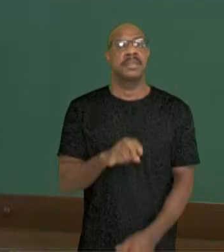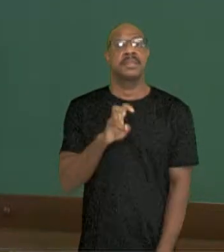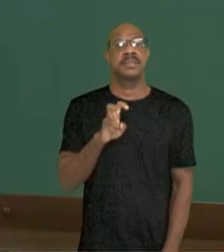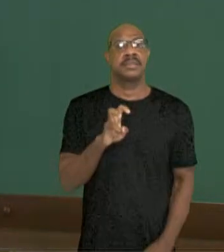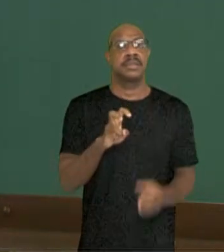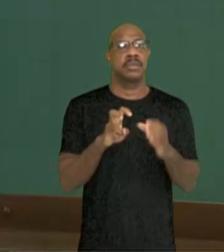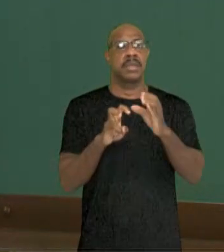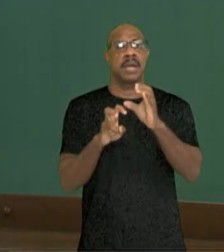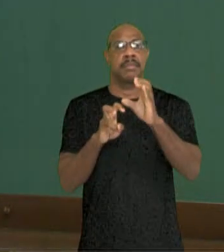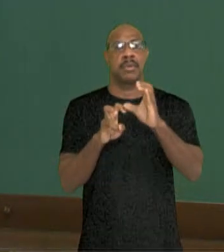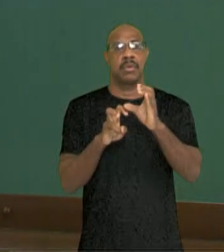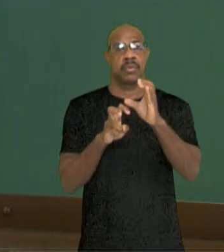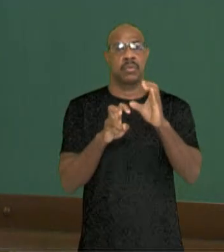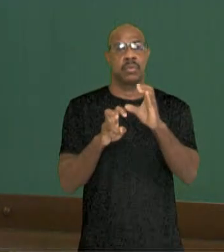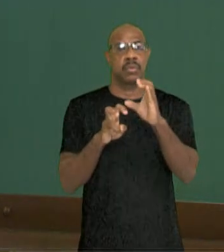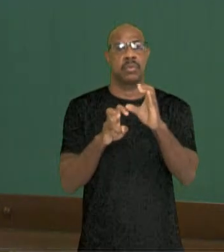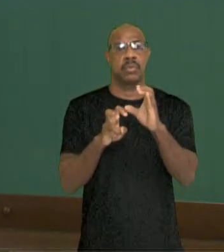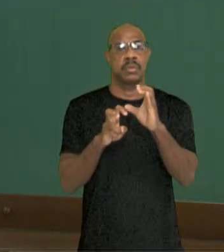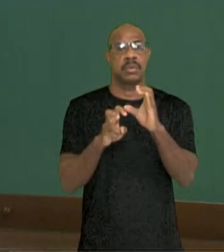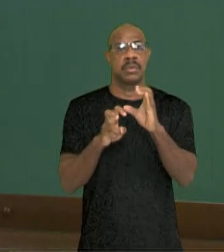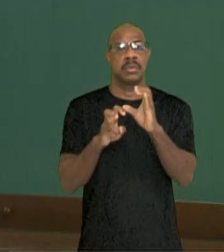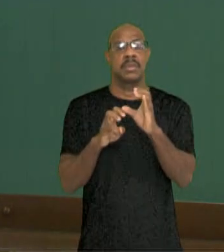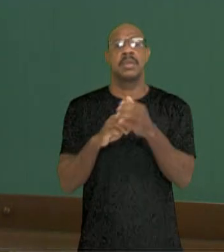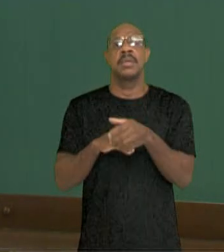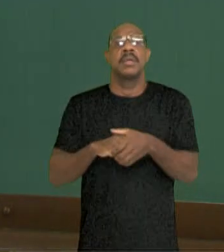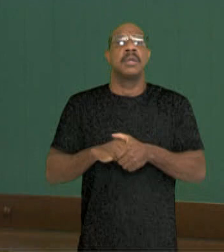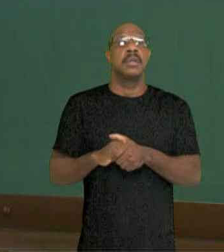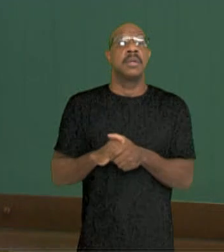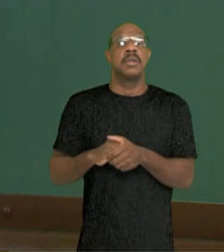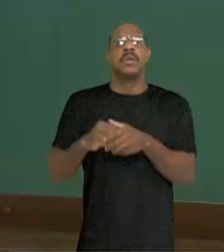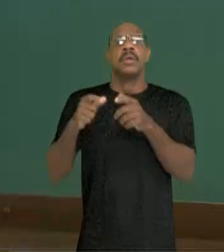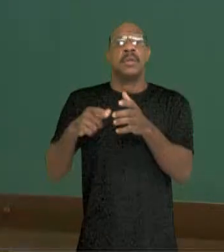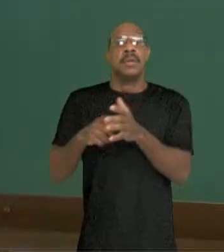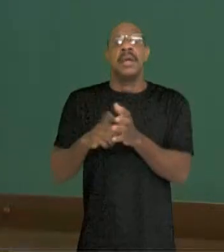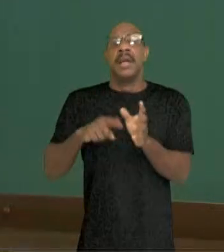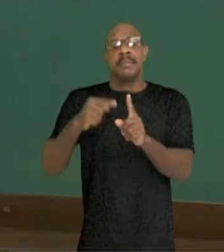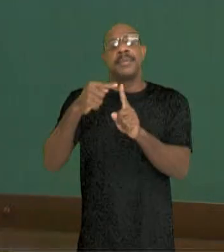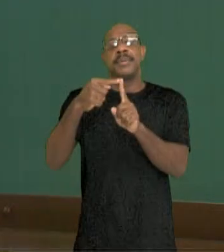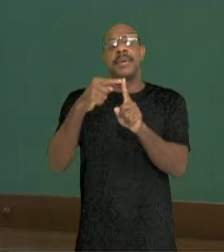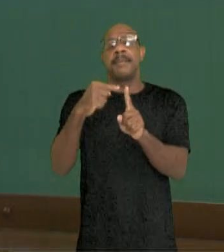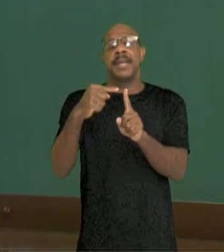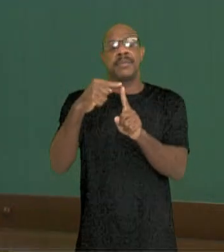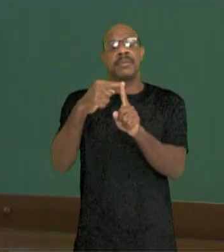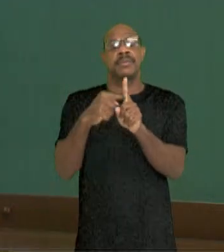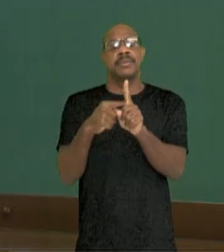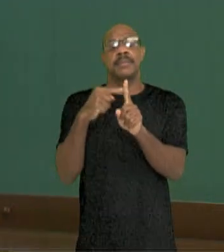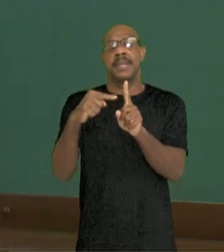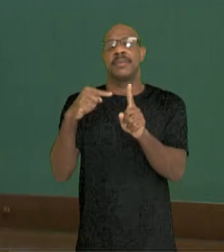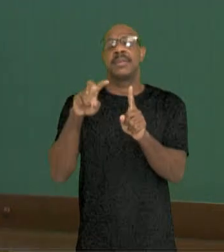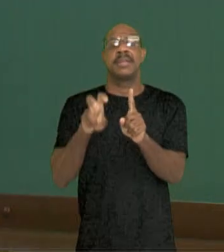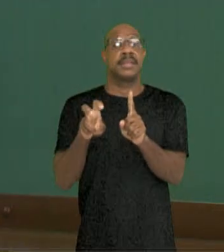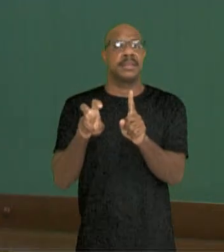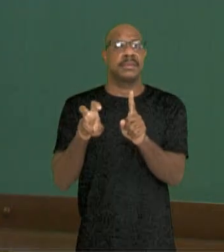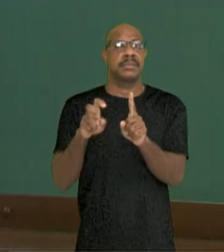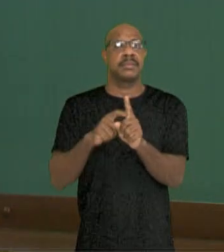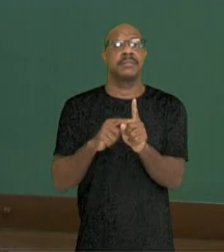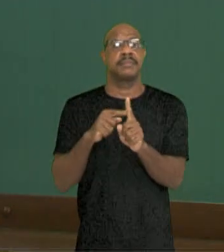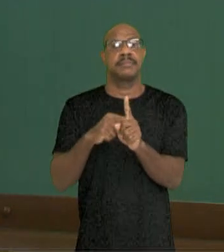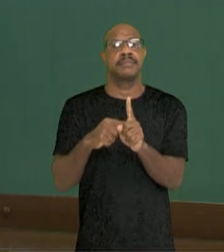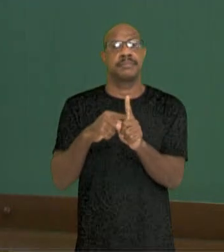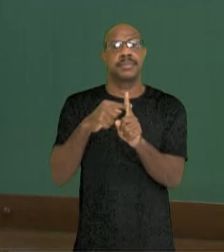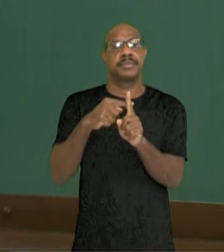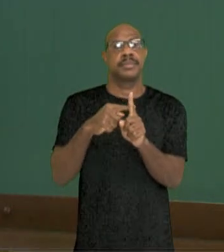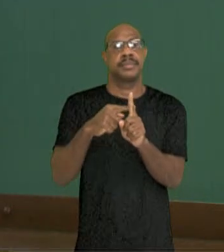O ponto de fusão dele, menos 130 graus Celsius. O ponto de ebulição, 36